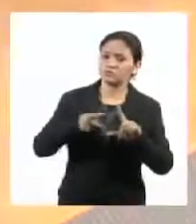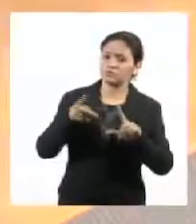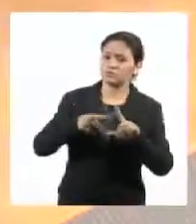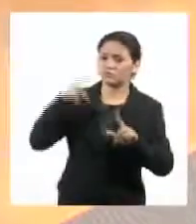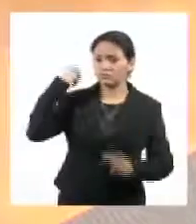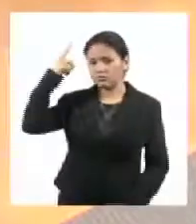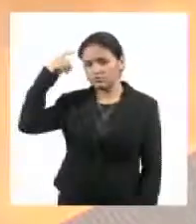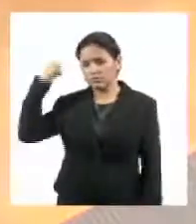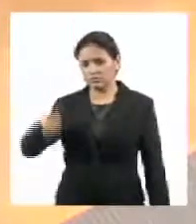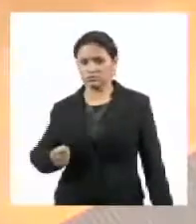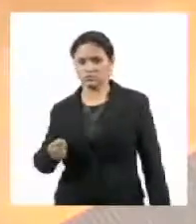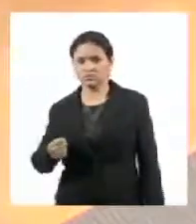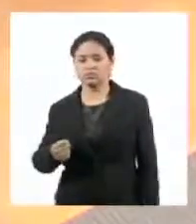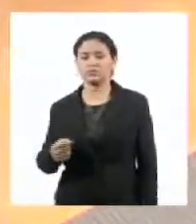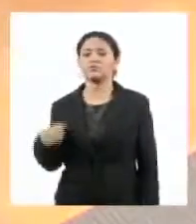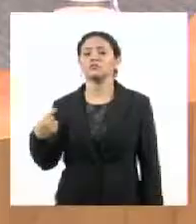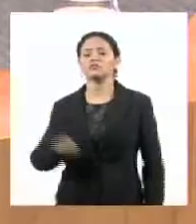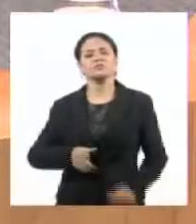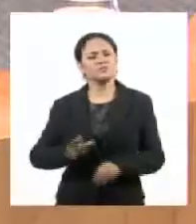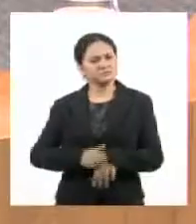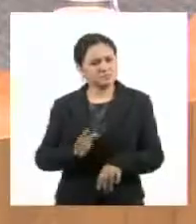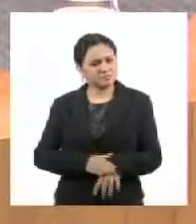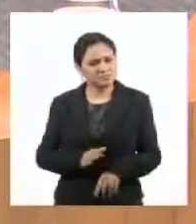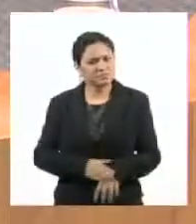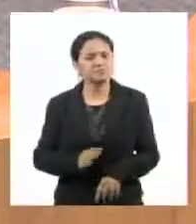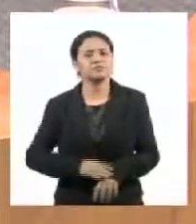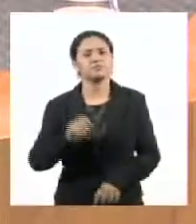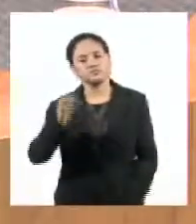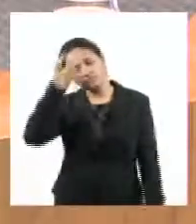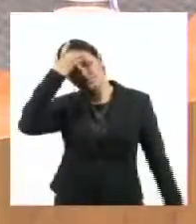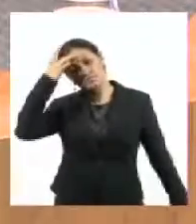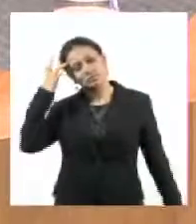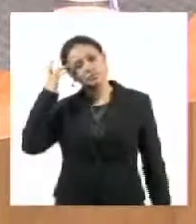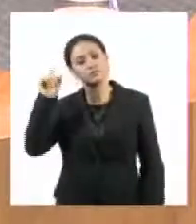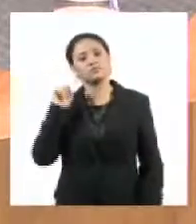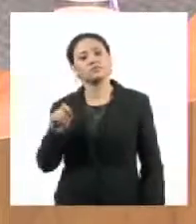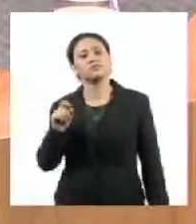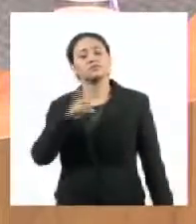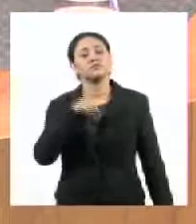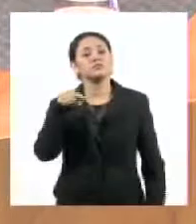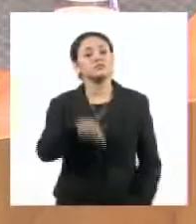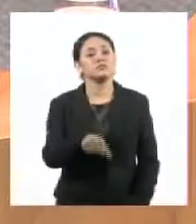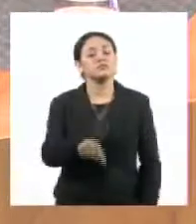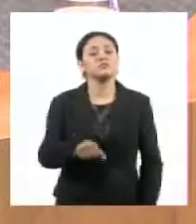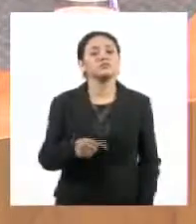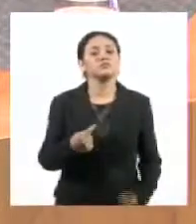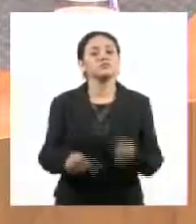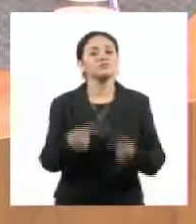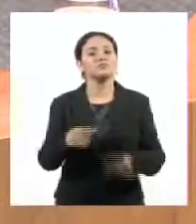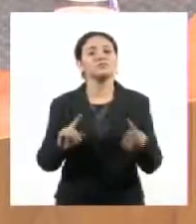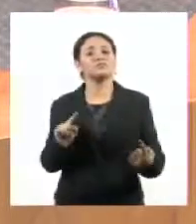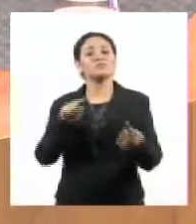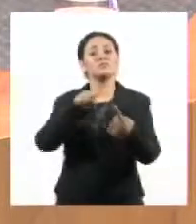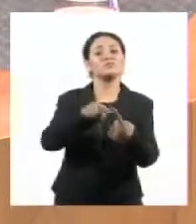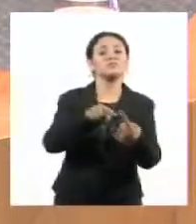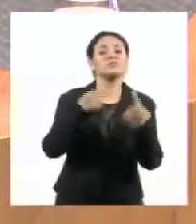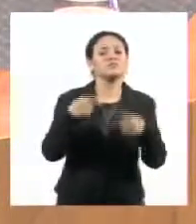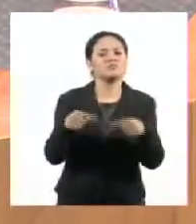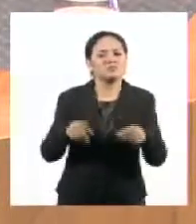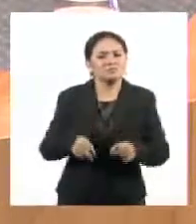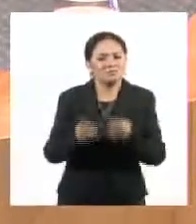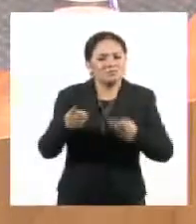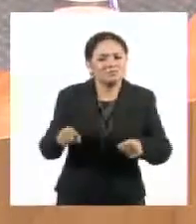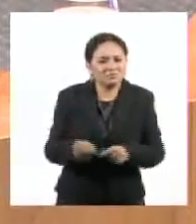E invocamos e conclamamos que as pessoas que estavam com cunho político, que estavam com o intuito de perturbar, de